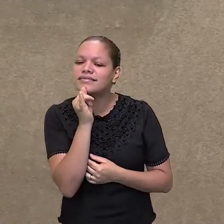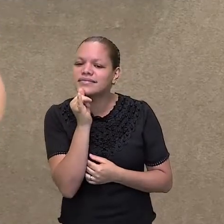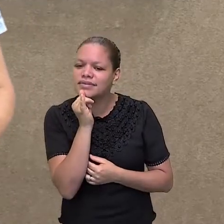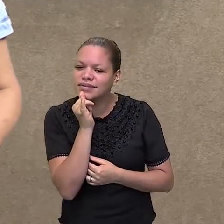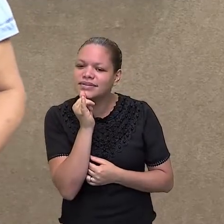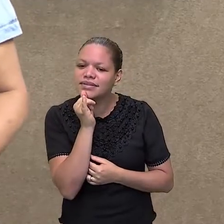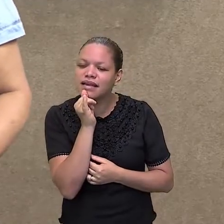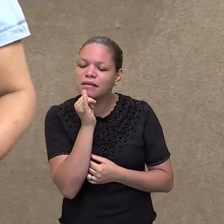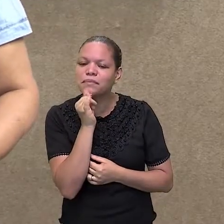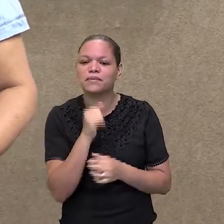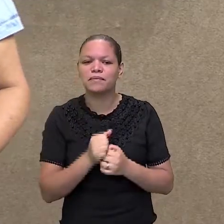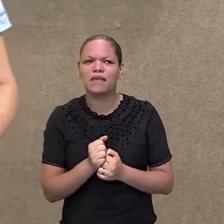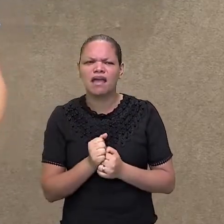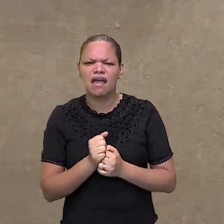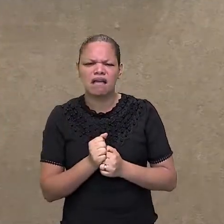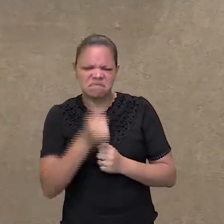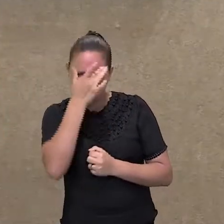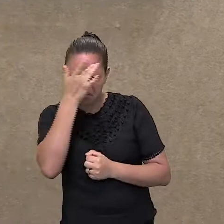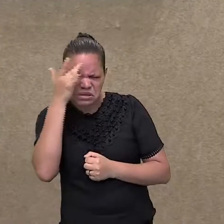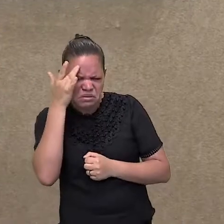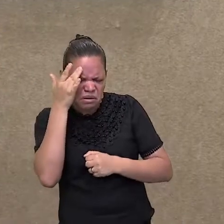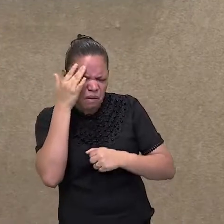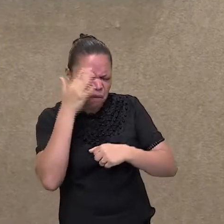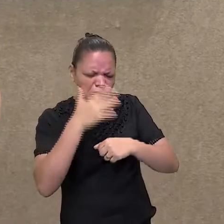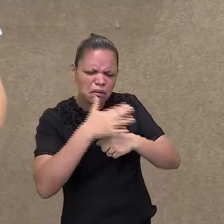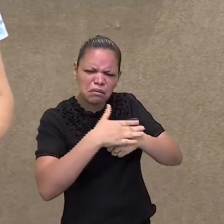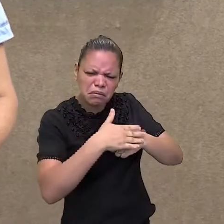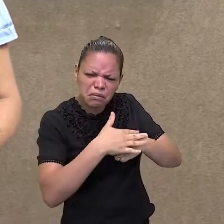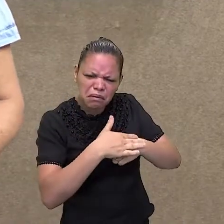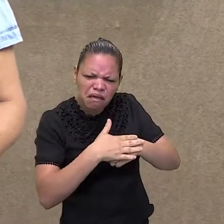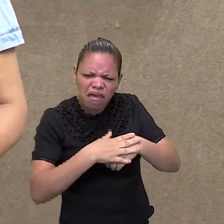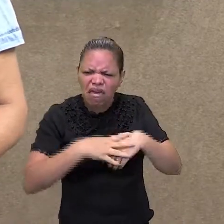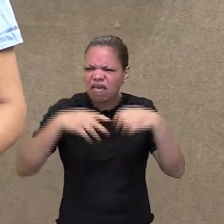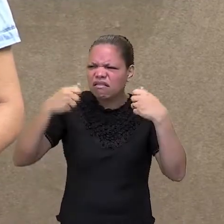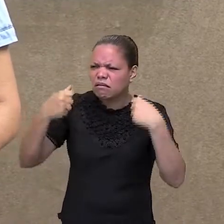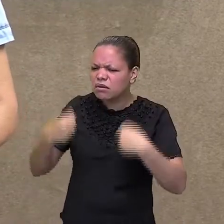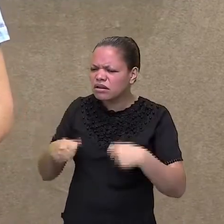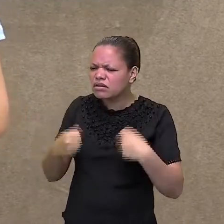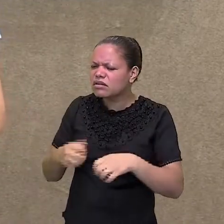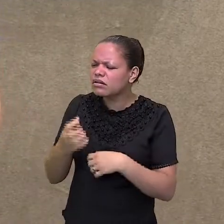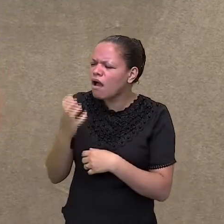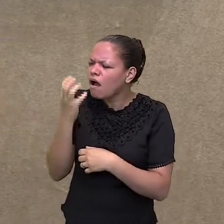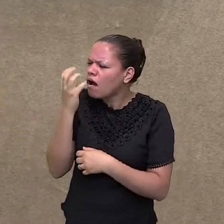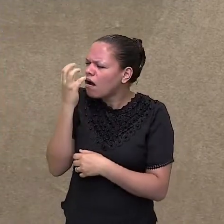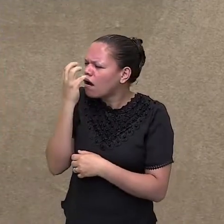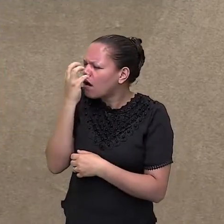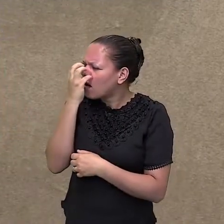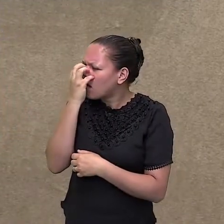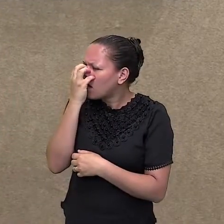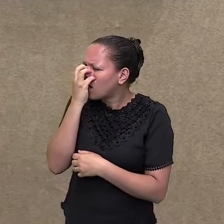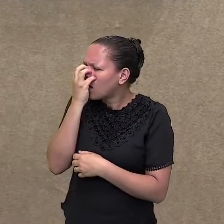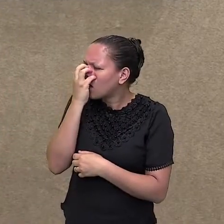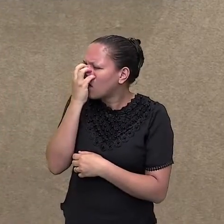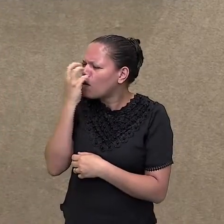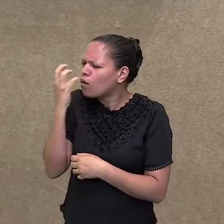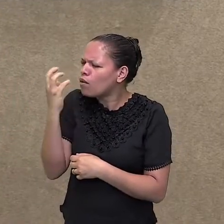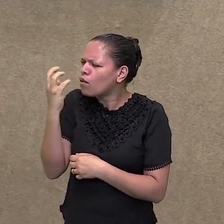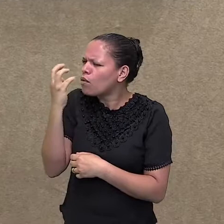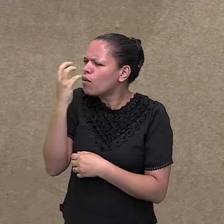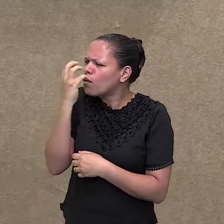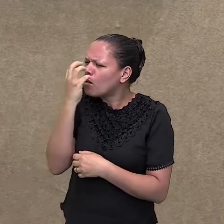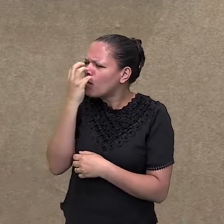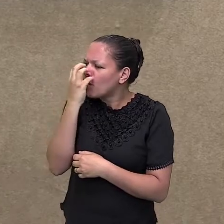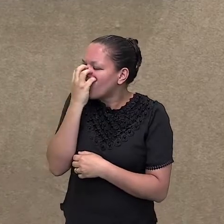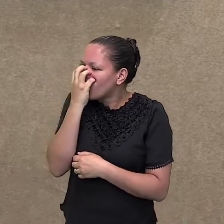uma nebulização. Através da nebulização, começa a sair o quê? O vapor. Através do sol,